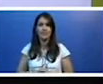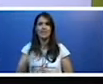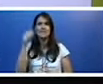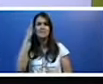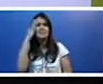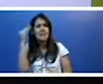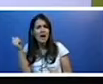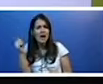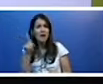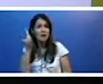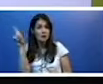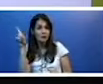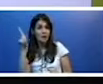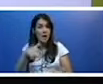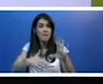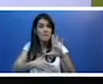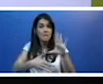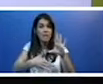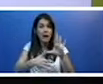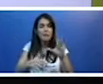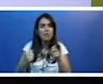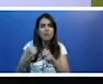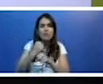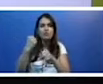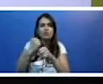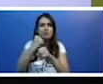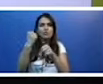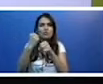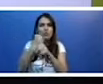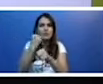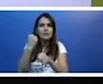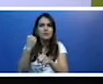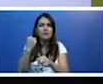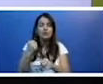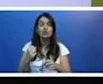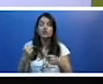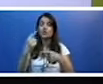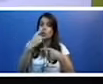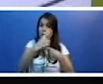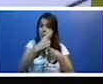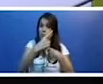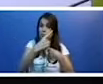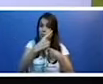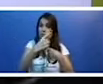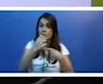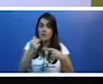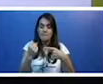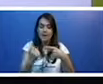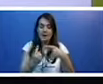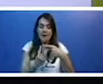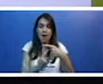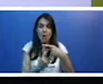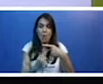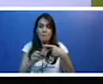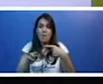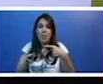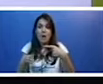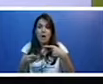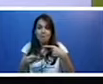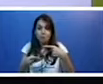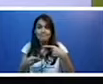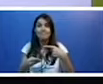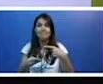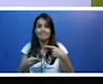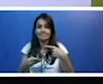Sabendo que esse mapa foi escrito na escala 1 para 1 milhão, ou seja,